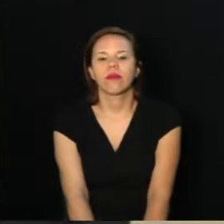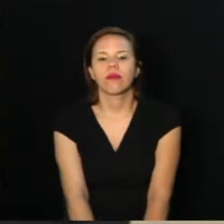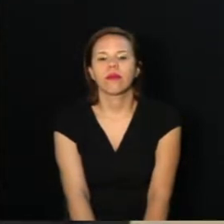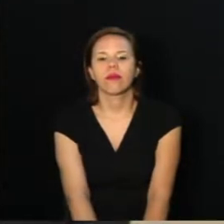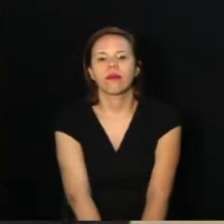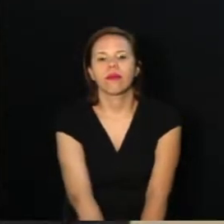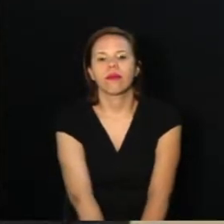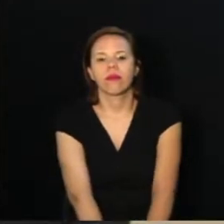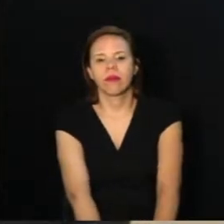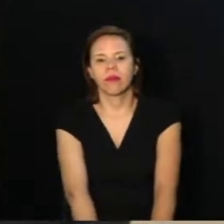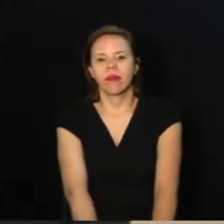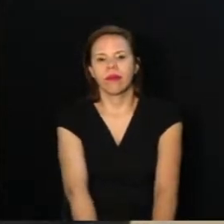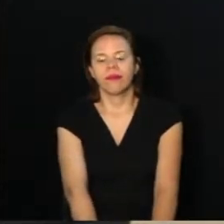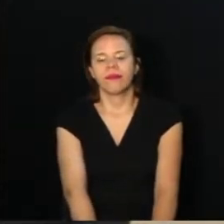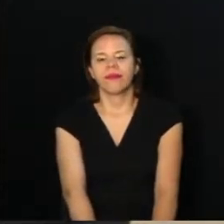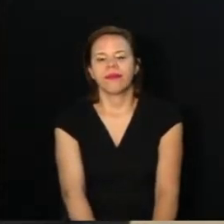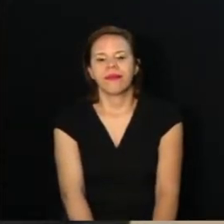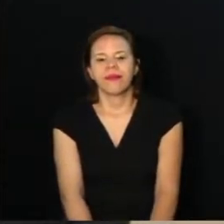Ah, tá bom.